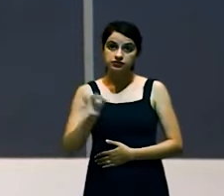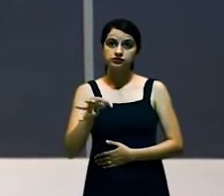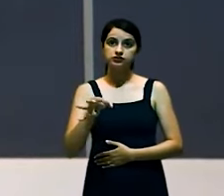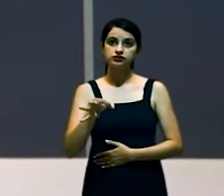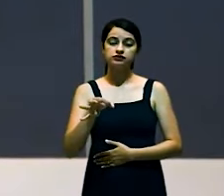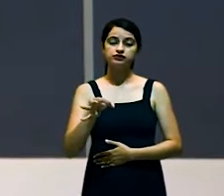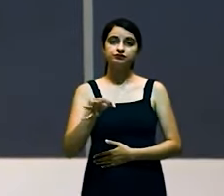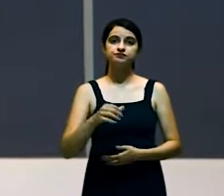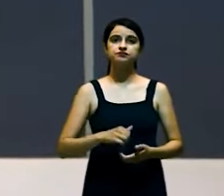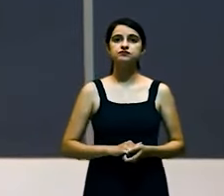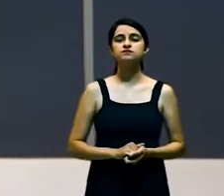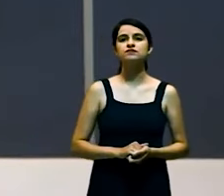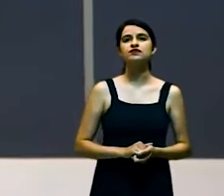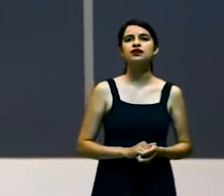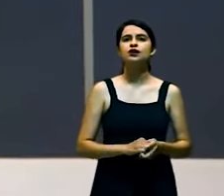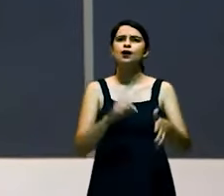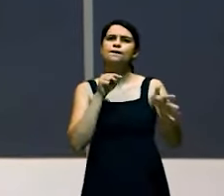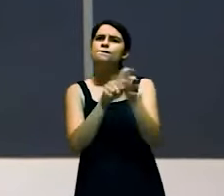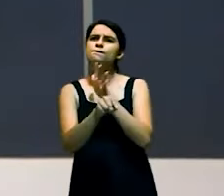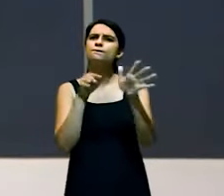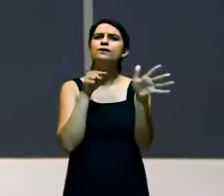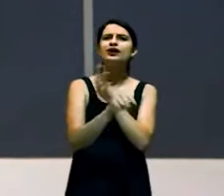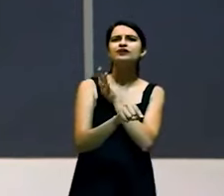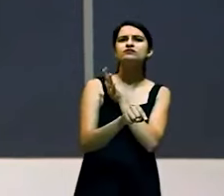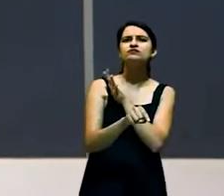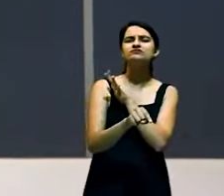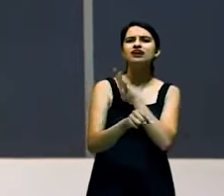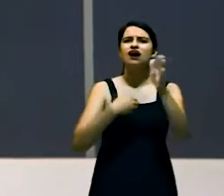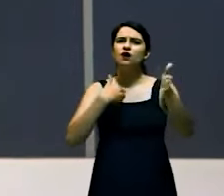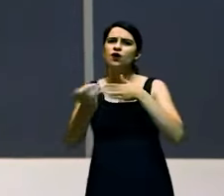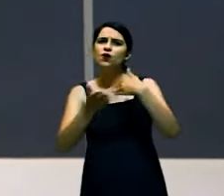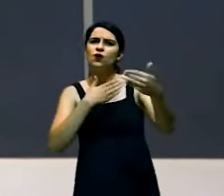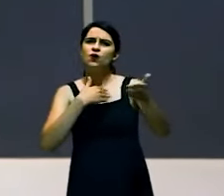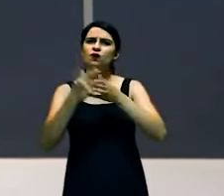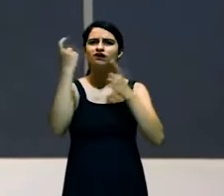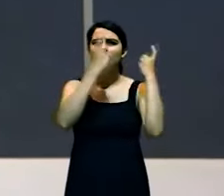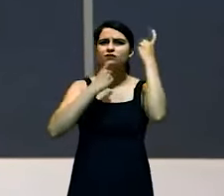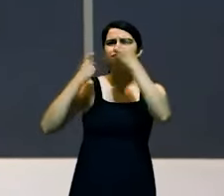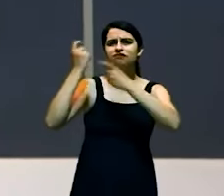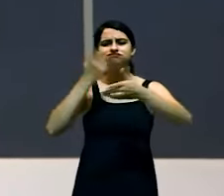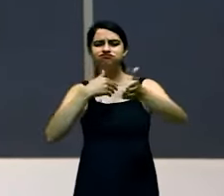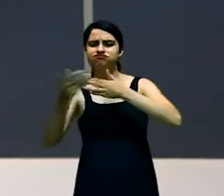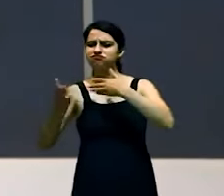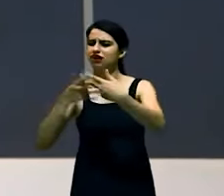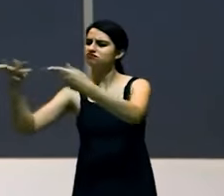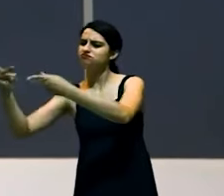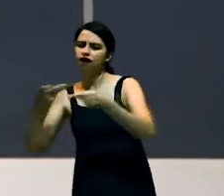Ou qualquer convite e qualquer distração te tira de momentos com Jesus?